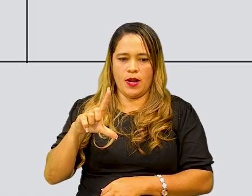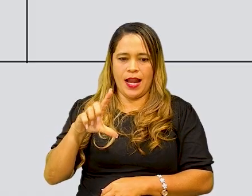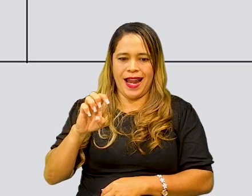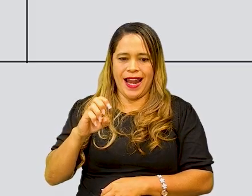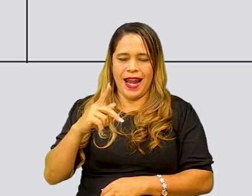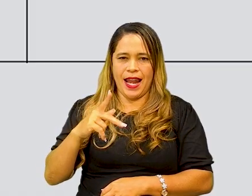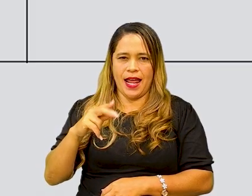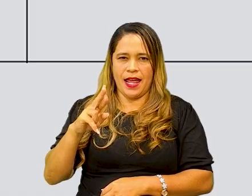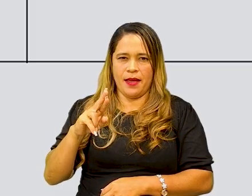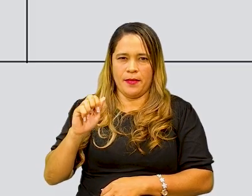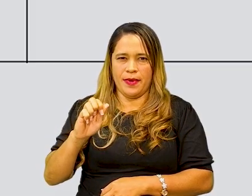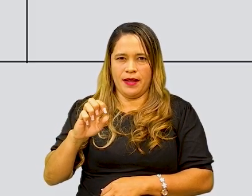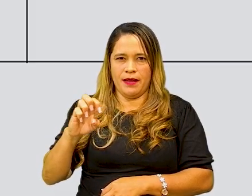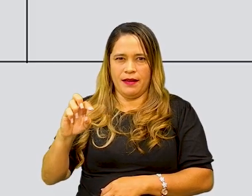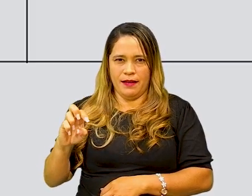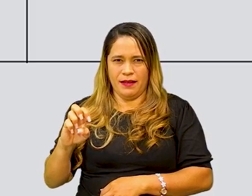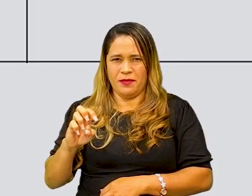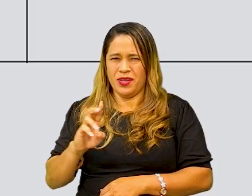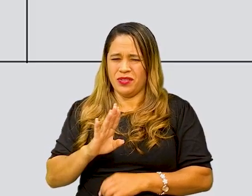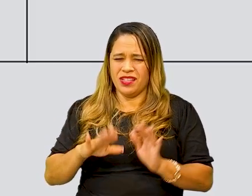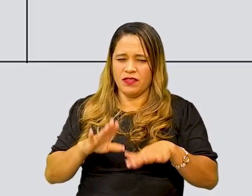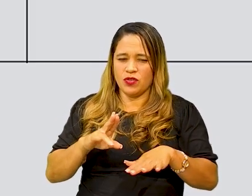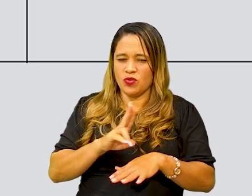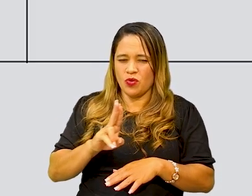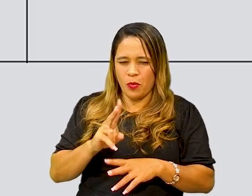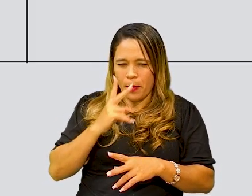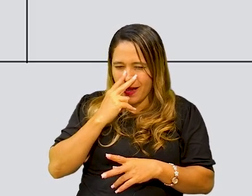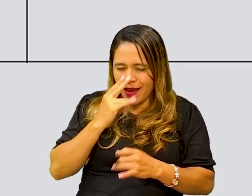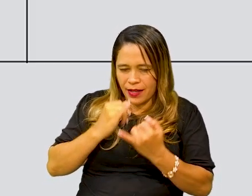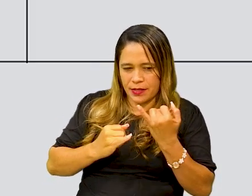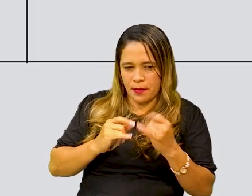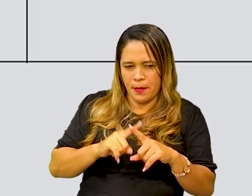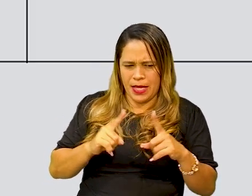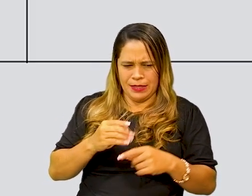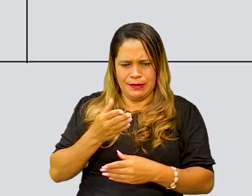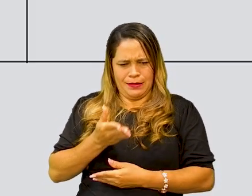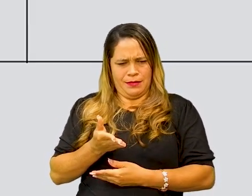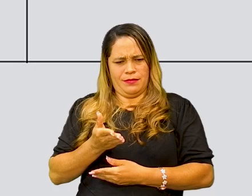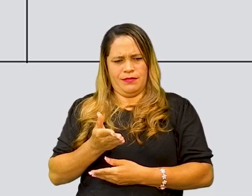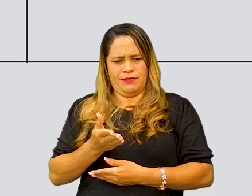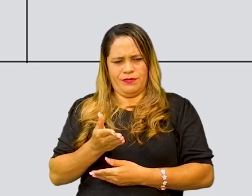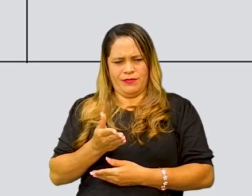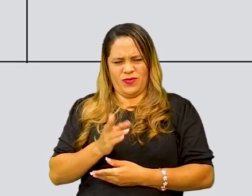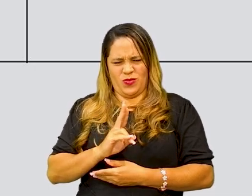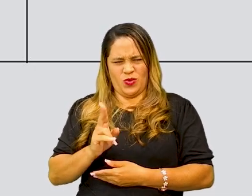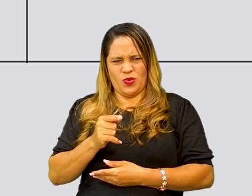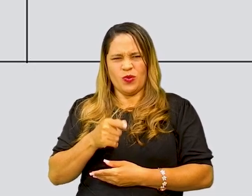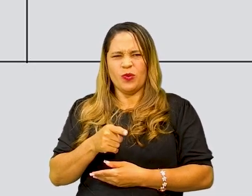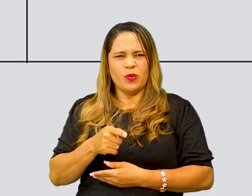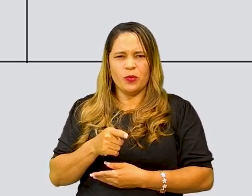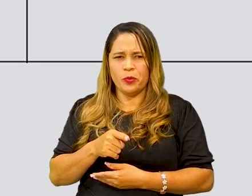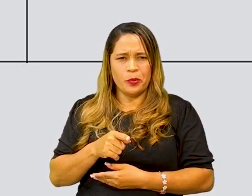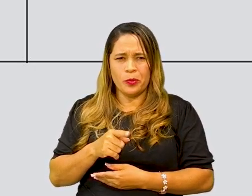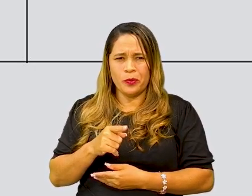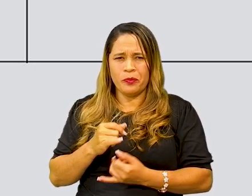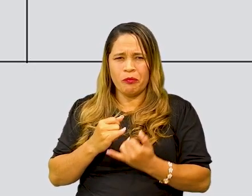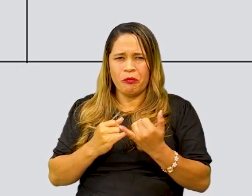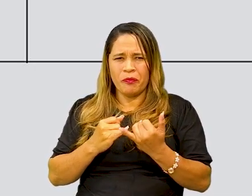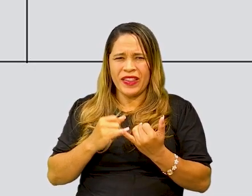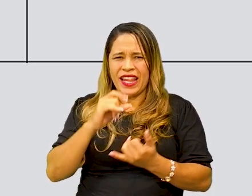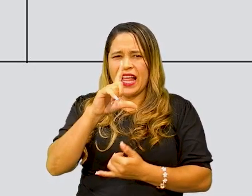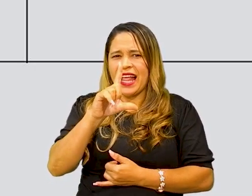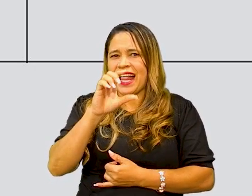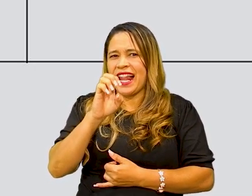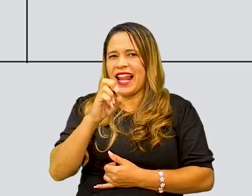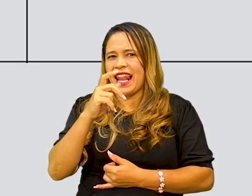grande maioria das vezes, o nome da bactéria tem a ver com o nome da doença. Aí você vai falar para mim assim, ô Gabriel, mas espera aí, agora esse lepre não tem nada a